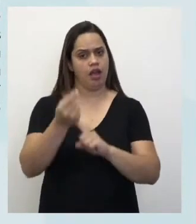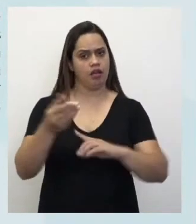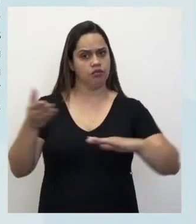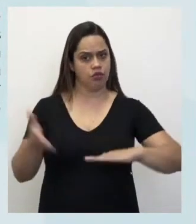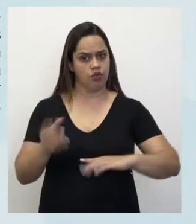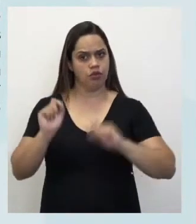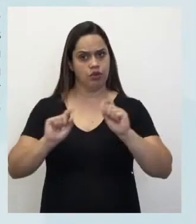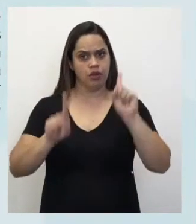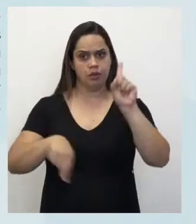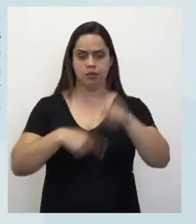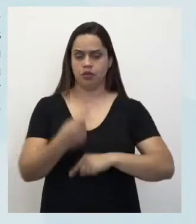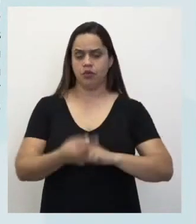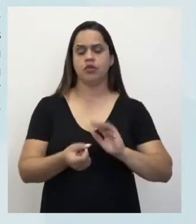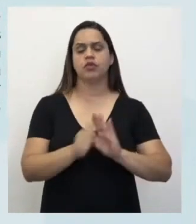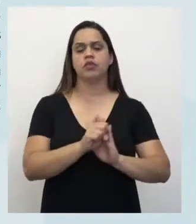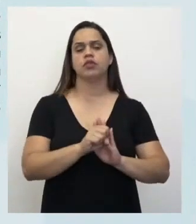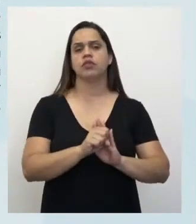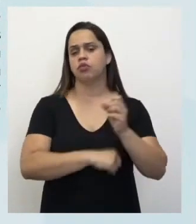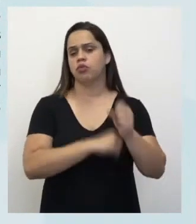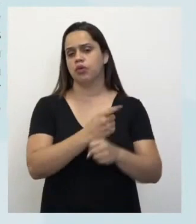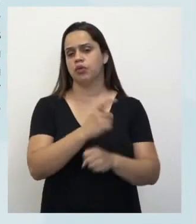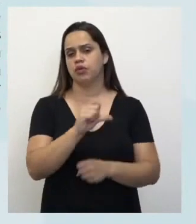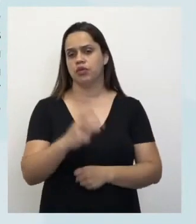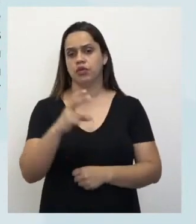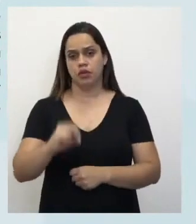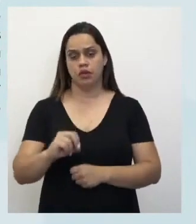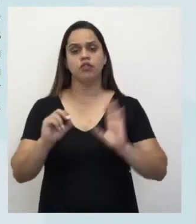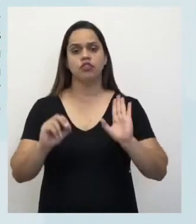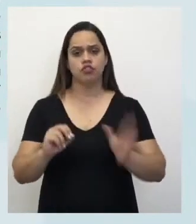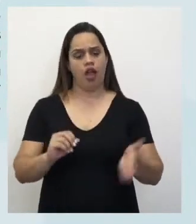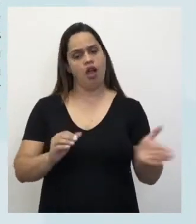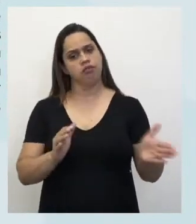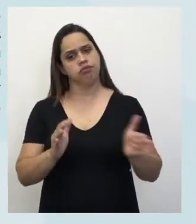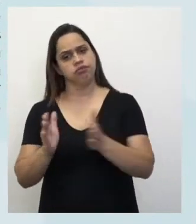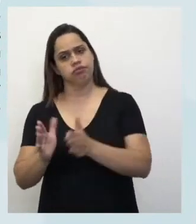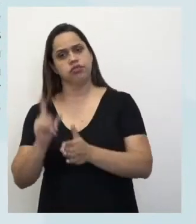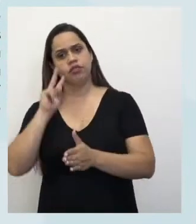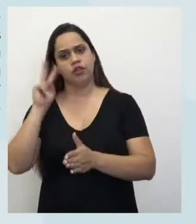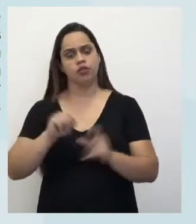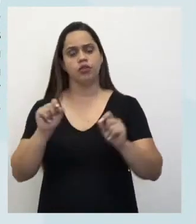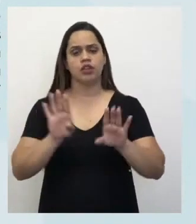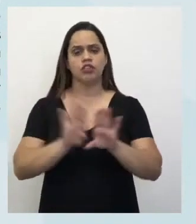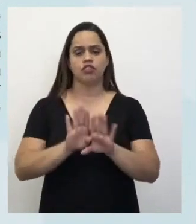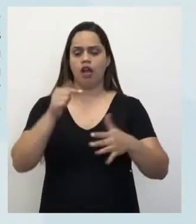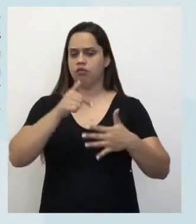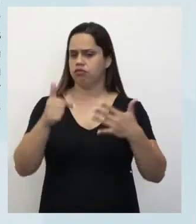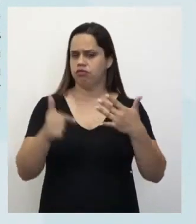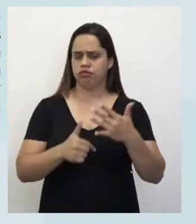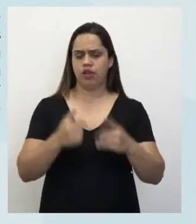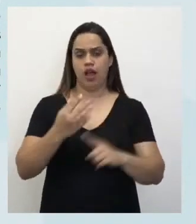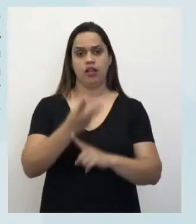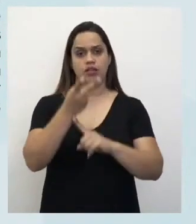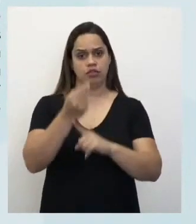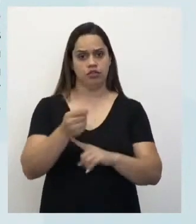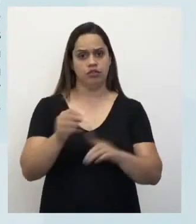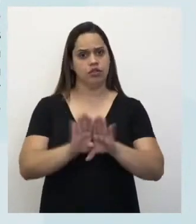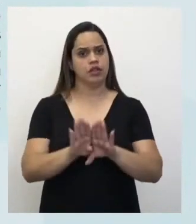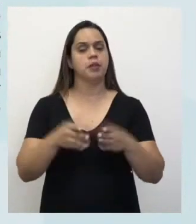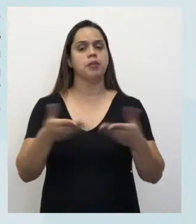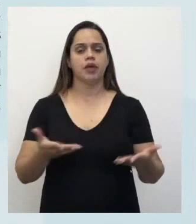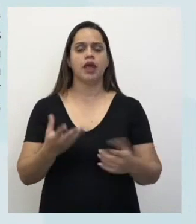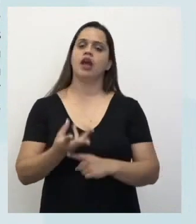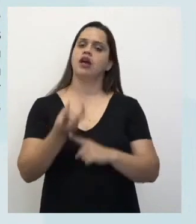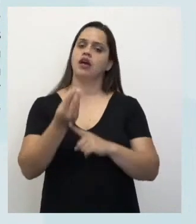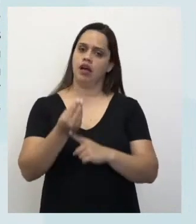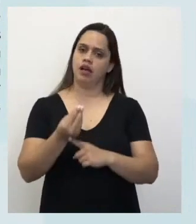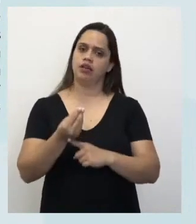partir da década de 50 para cá, nós podemos, né, classificar todas as formas artísticas como arte contemporânea,